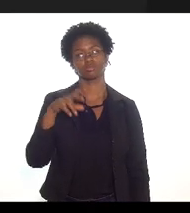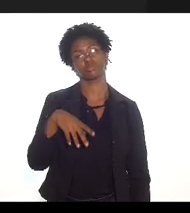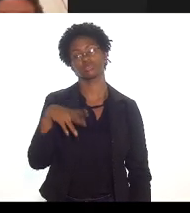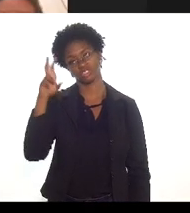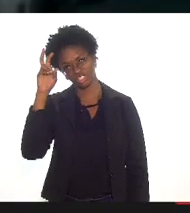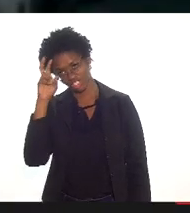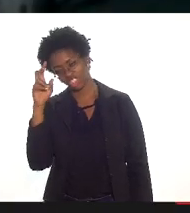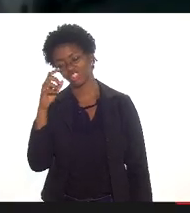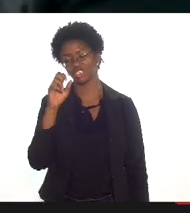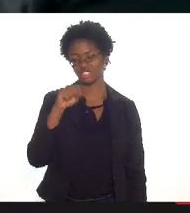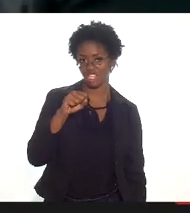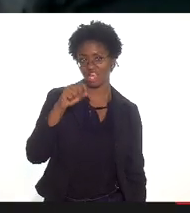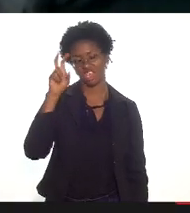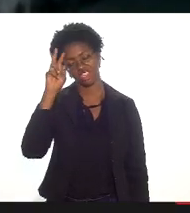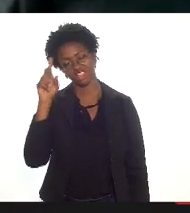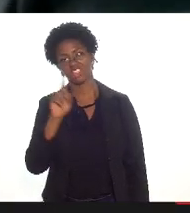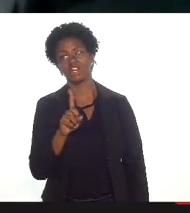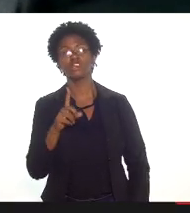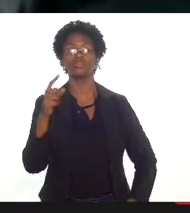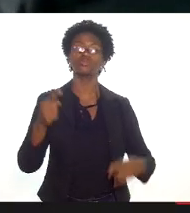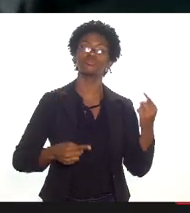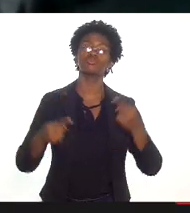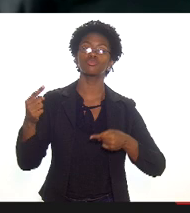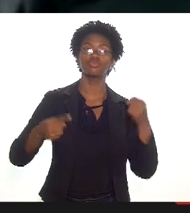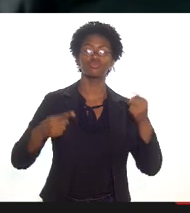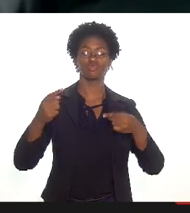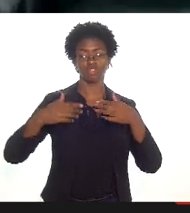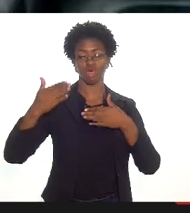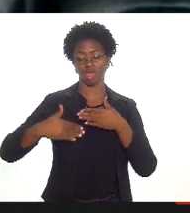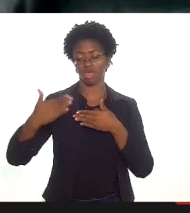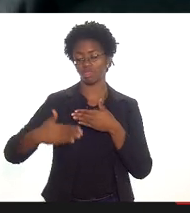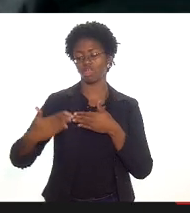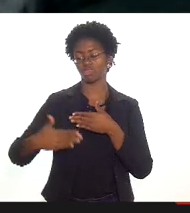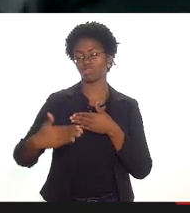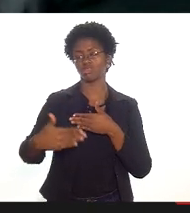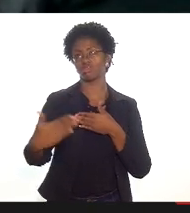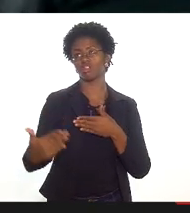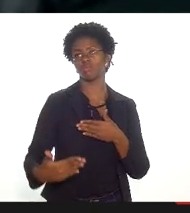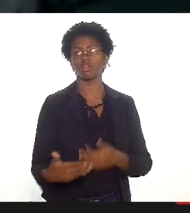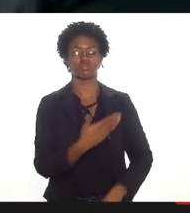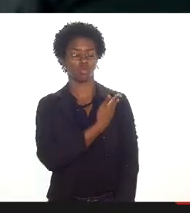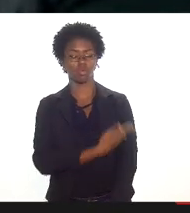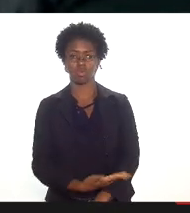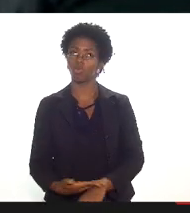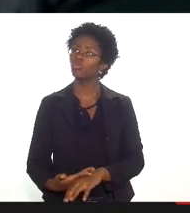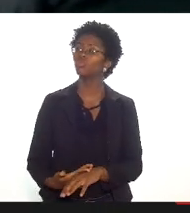em que toda quinta sim, quinta não, em que são discutidas todas as rotinas, ajustadas práticas,